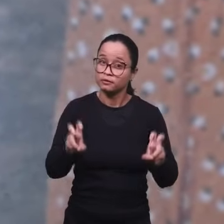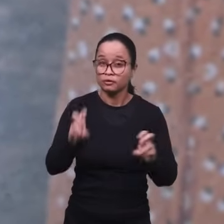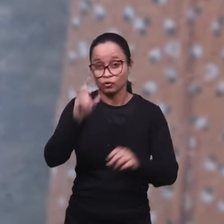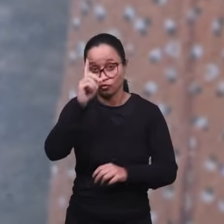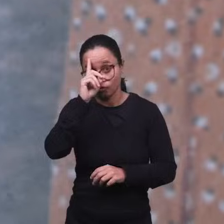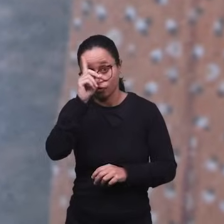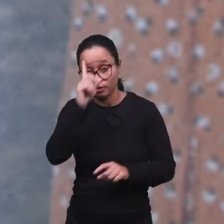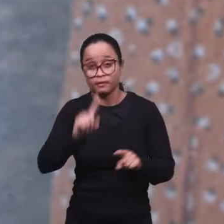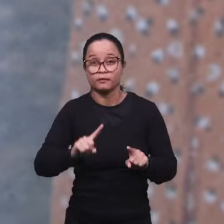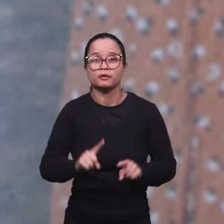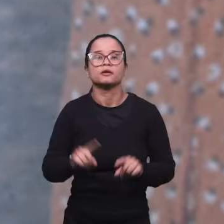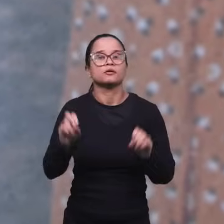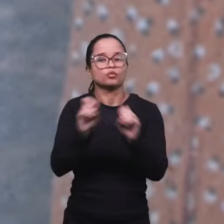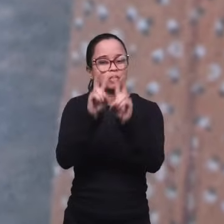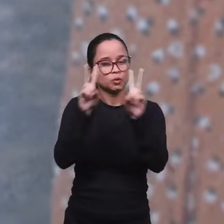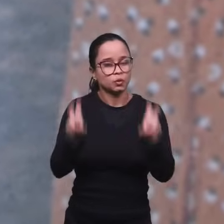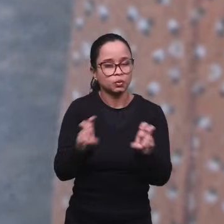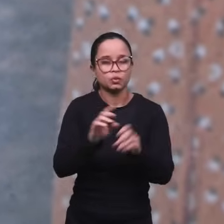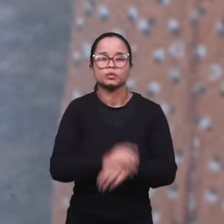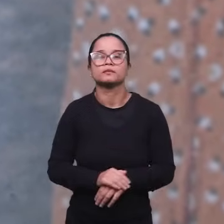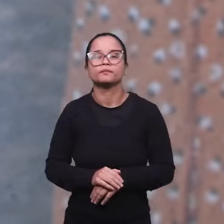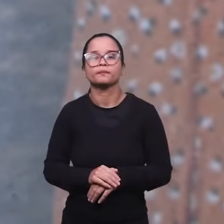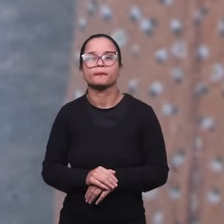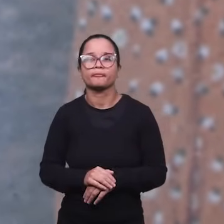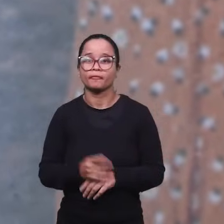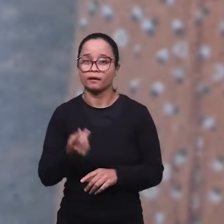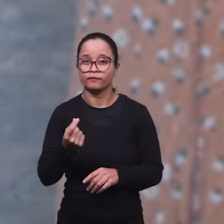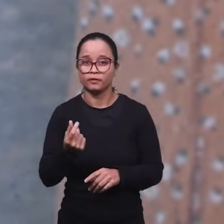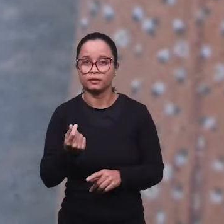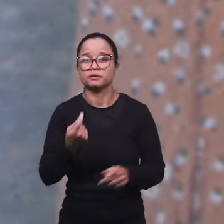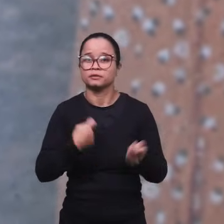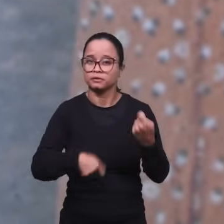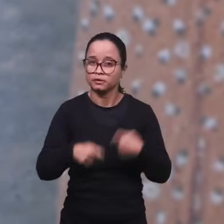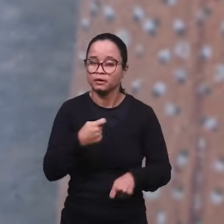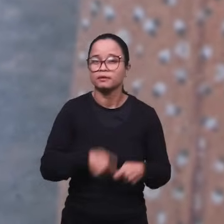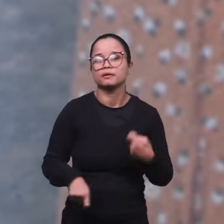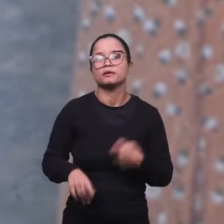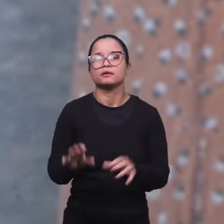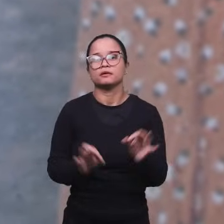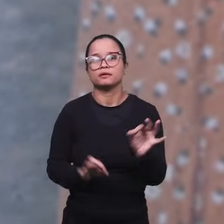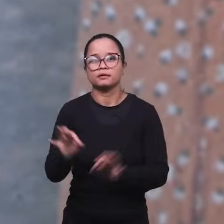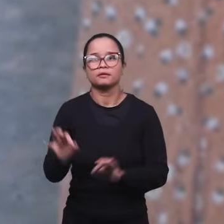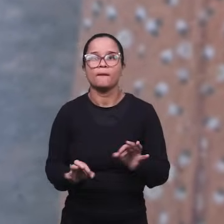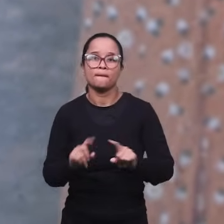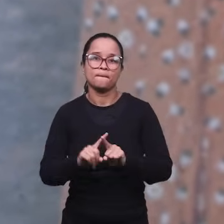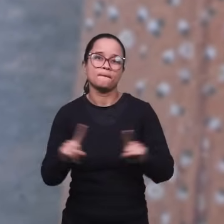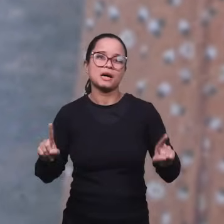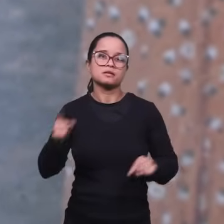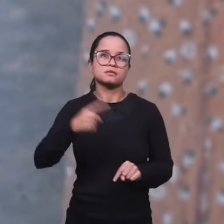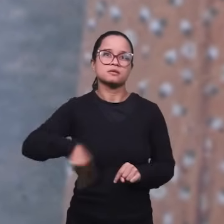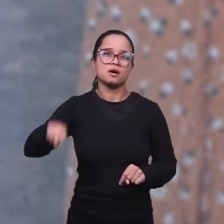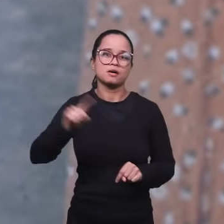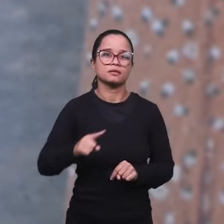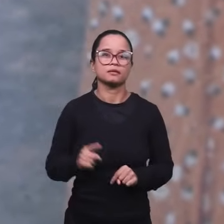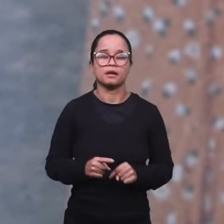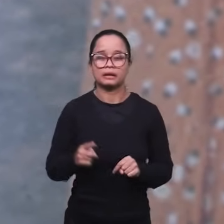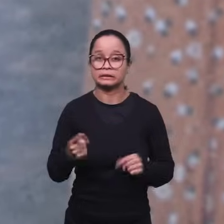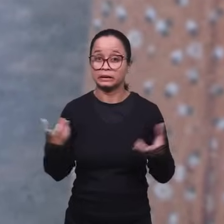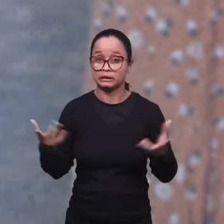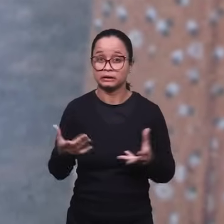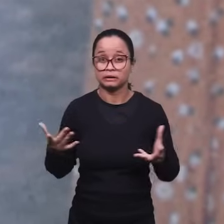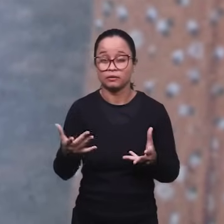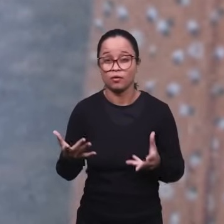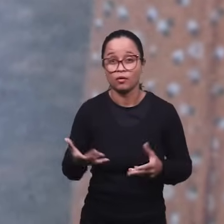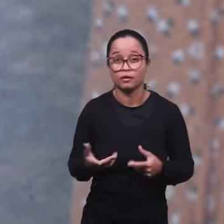do cotidiano, de um tema que diz respeito a questões financeiras e de planejamento financeiro, mas a gente não abre